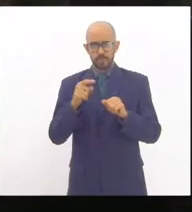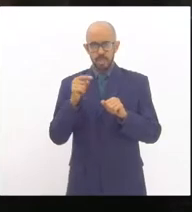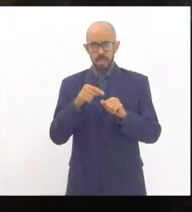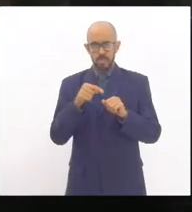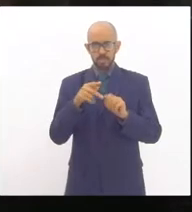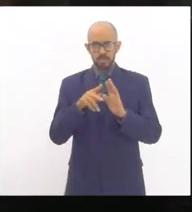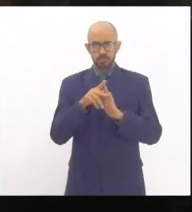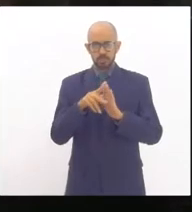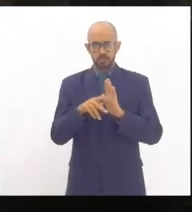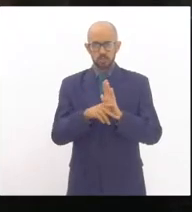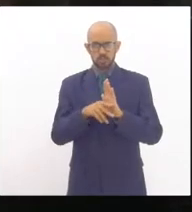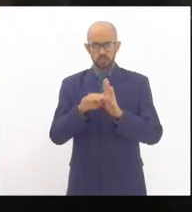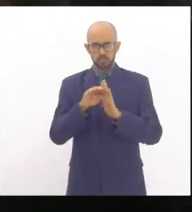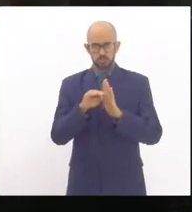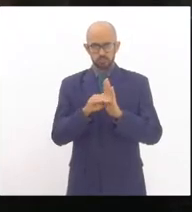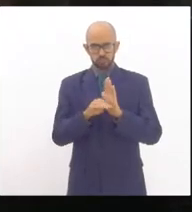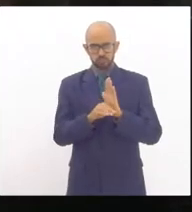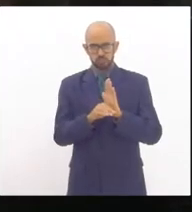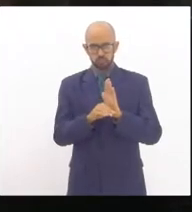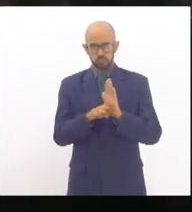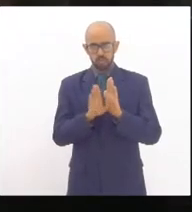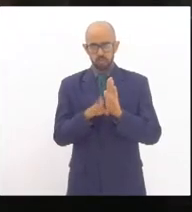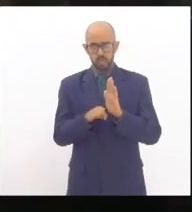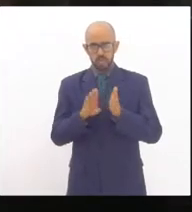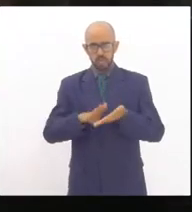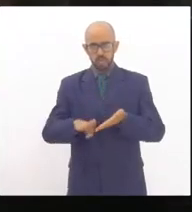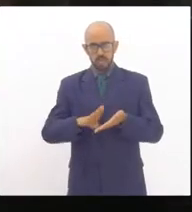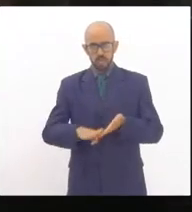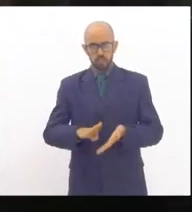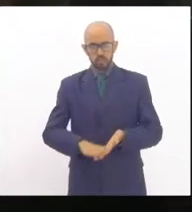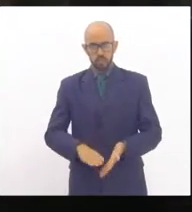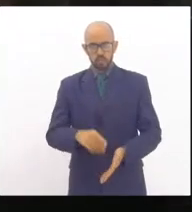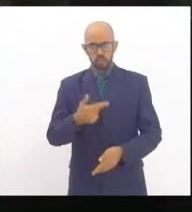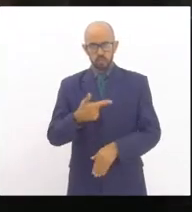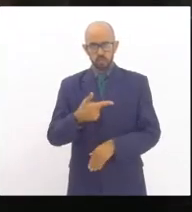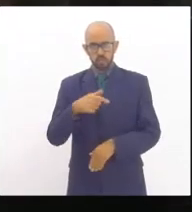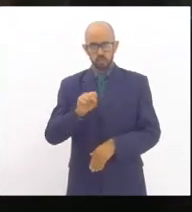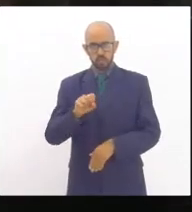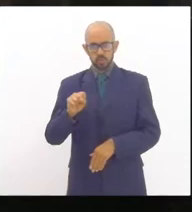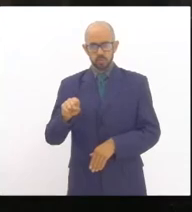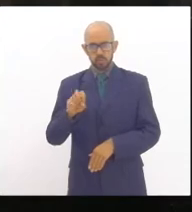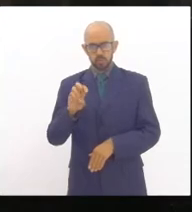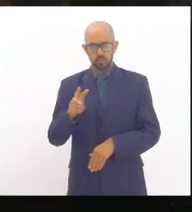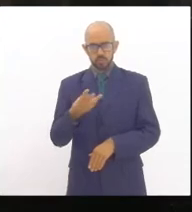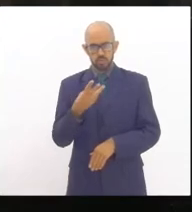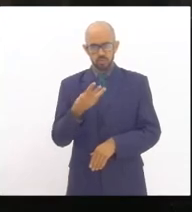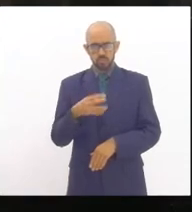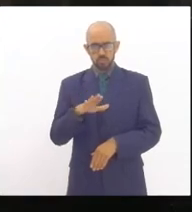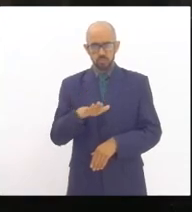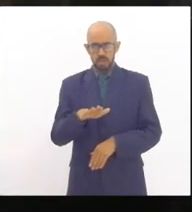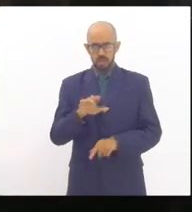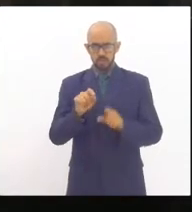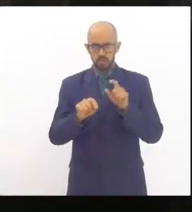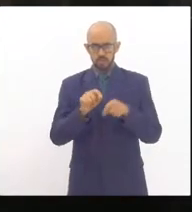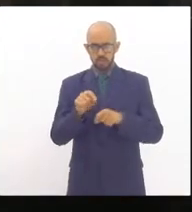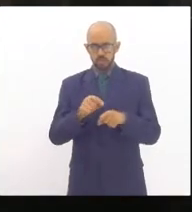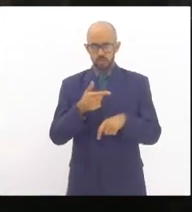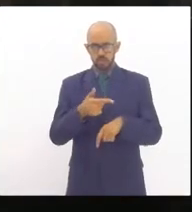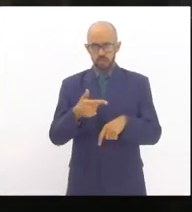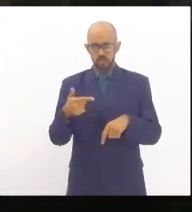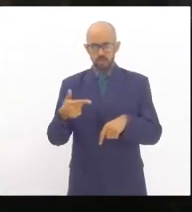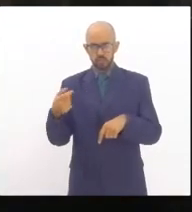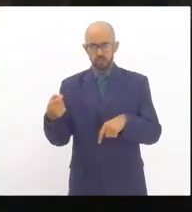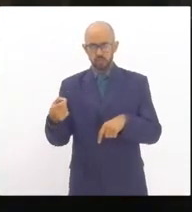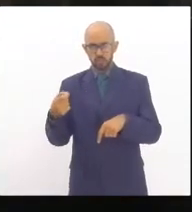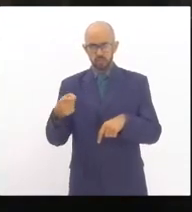projeto que dia início já se gastou 288 milhões sendo que 220 milhões foram